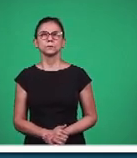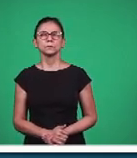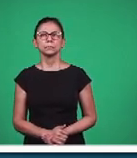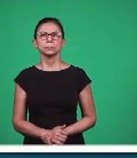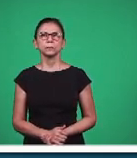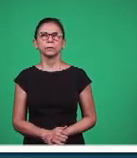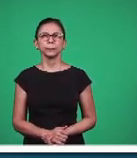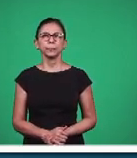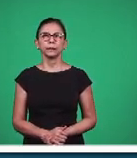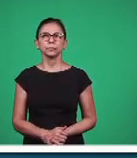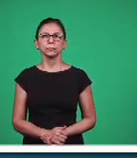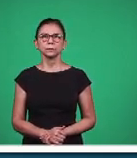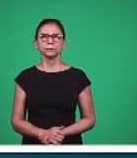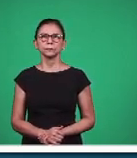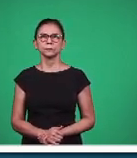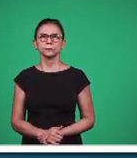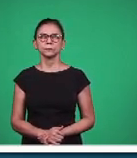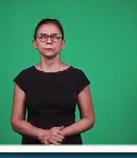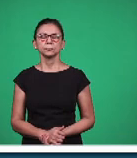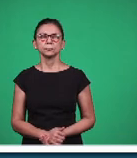Daíso.